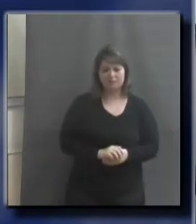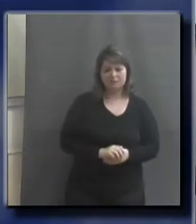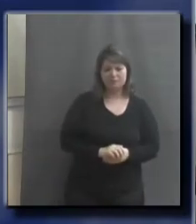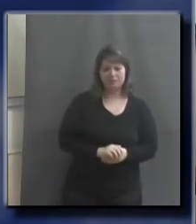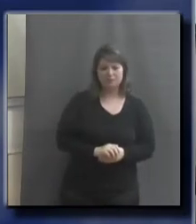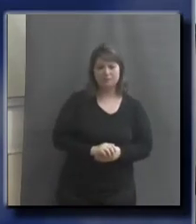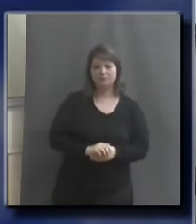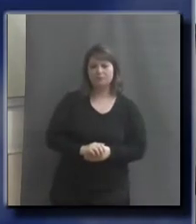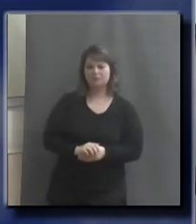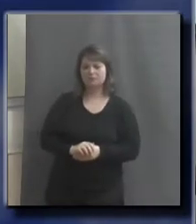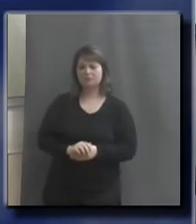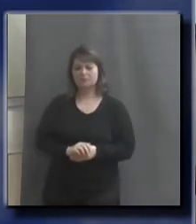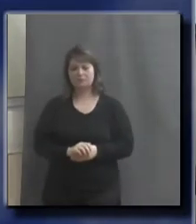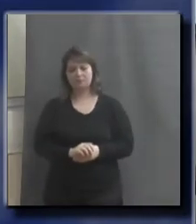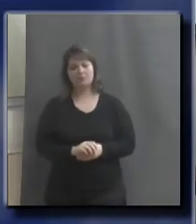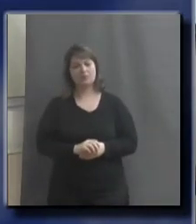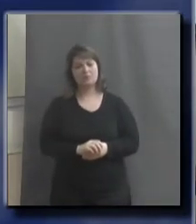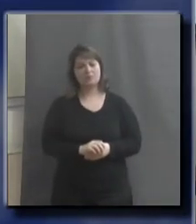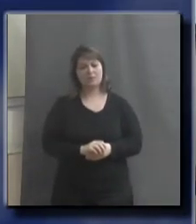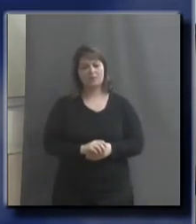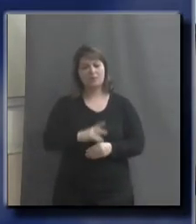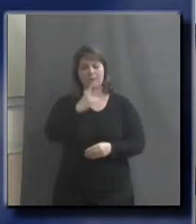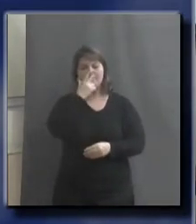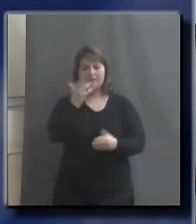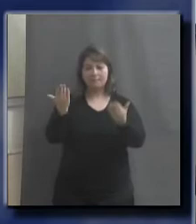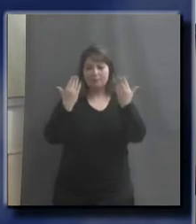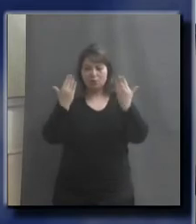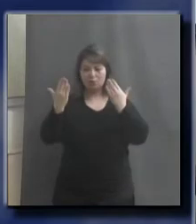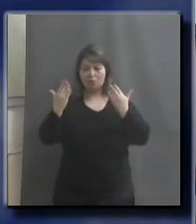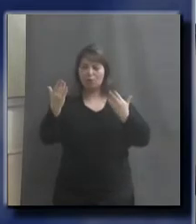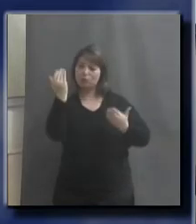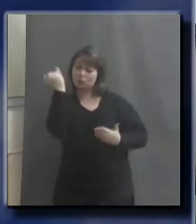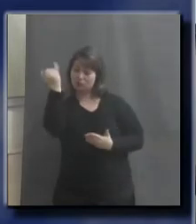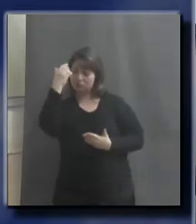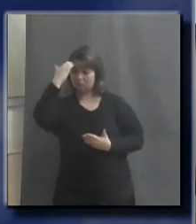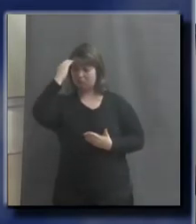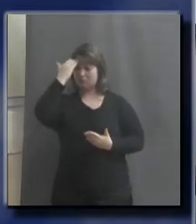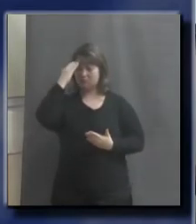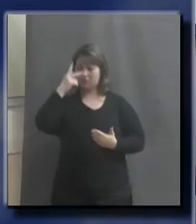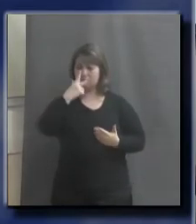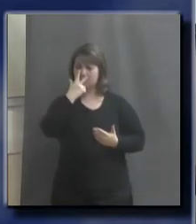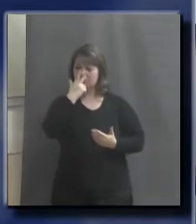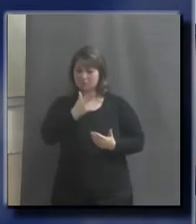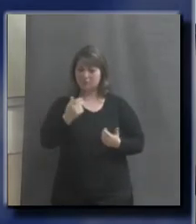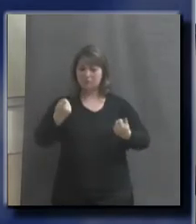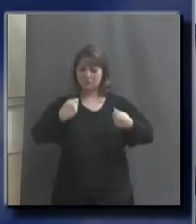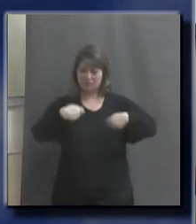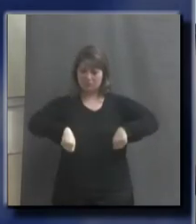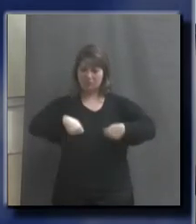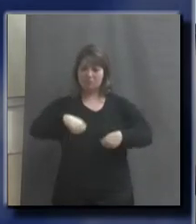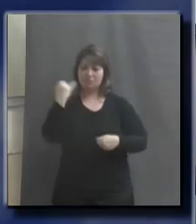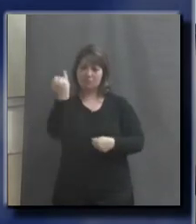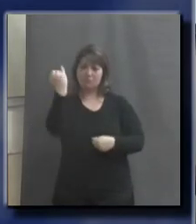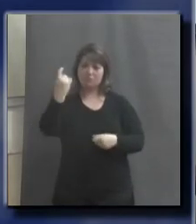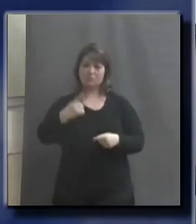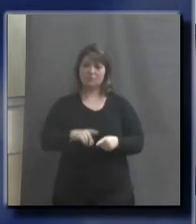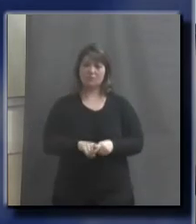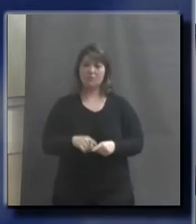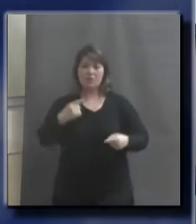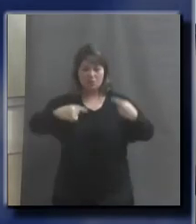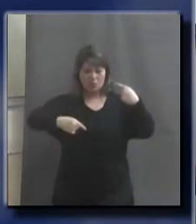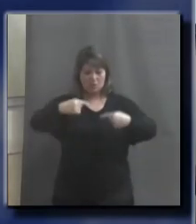diferentes epistemologias e formas de compreender um fenômeno psicológico, provocando, então, uma prática crítica, uma